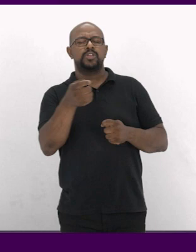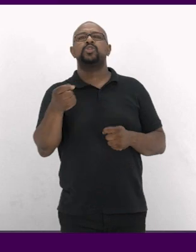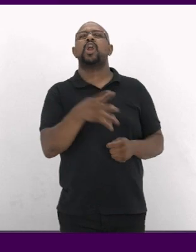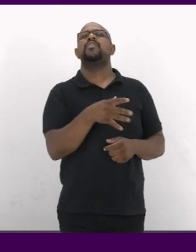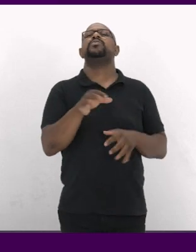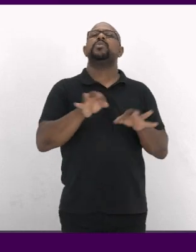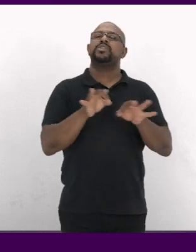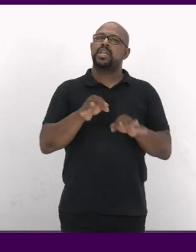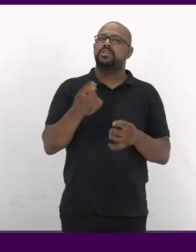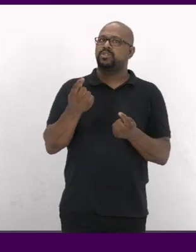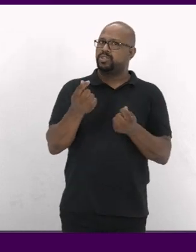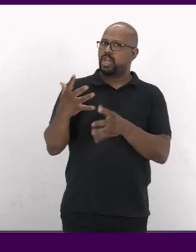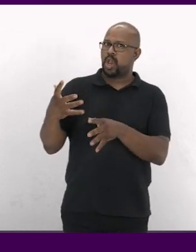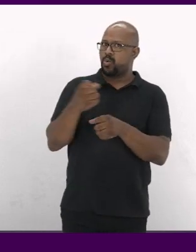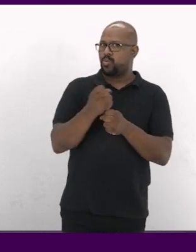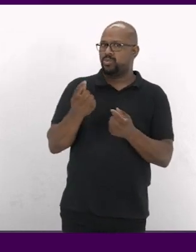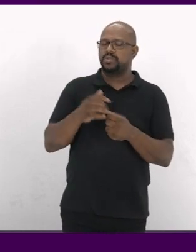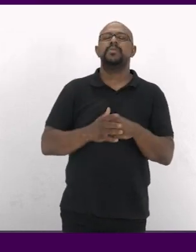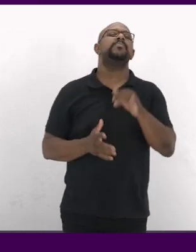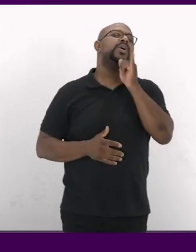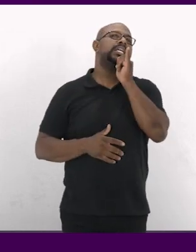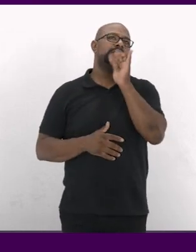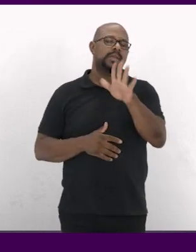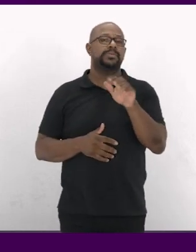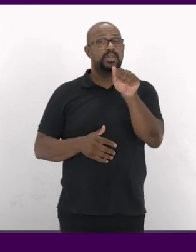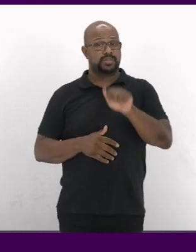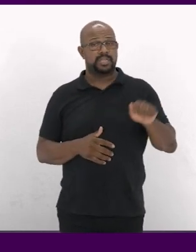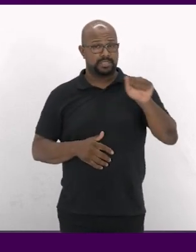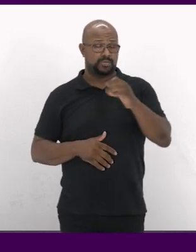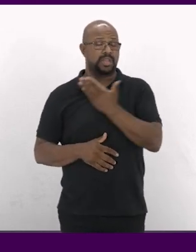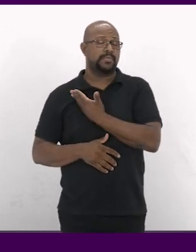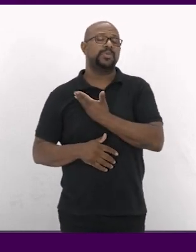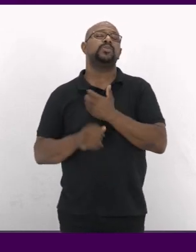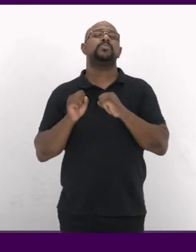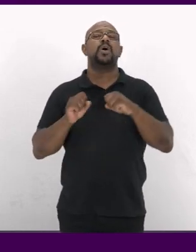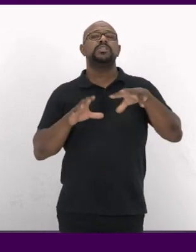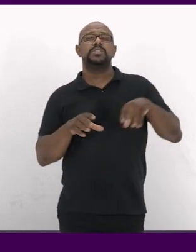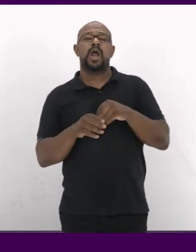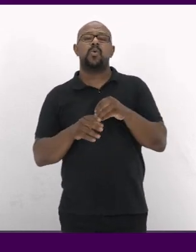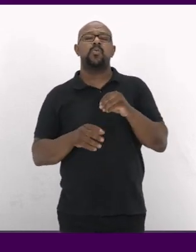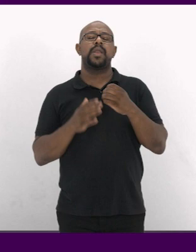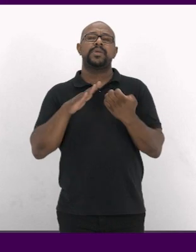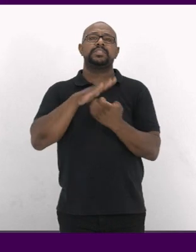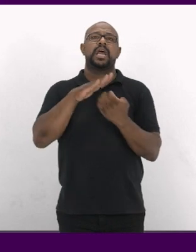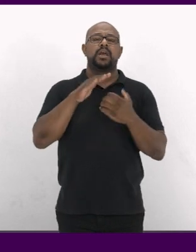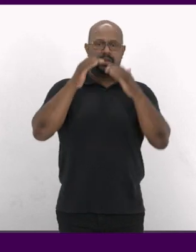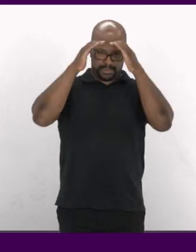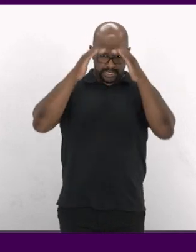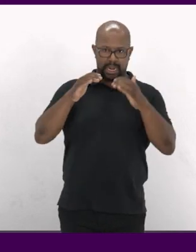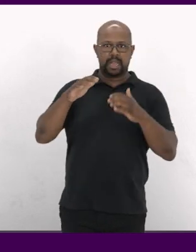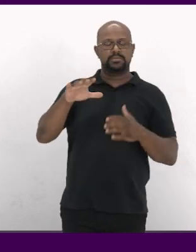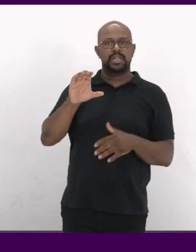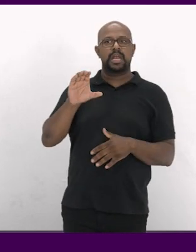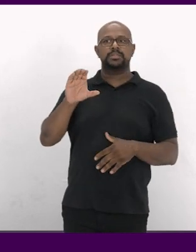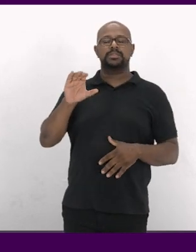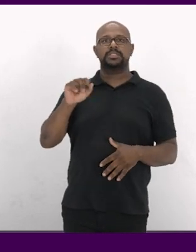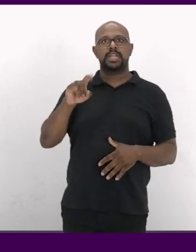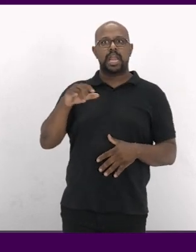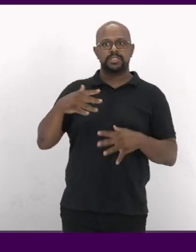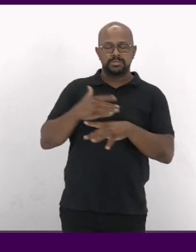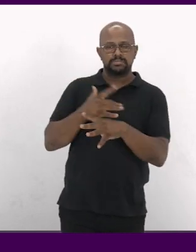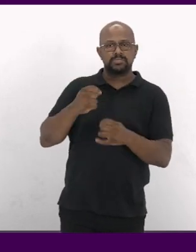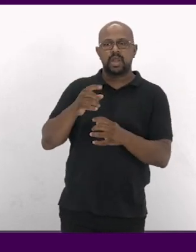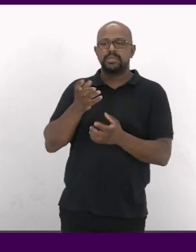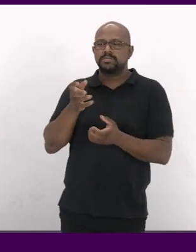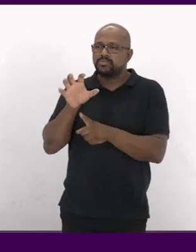atrair novos projetos e recursos. Por exemplo, na associação de amigos pode estar um empresário respeitado na cidade que pode